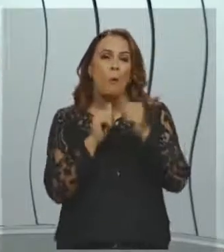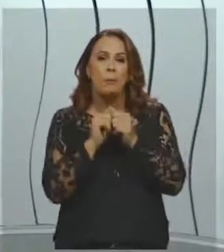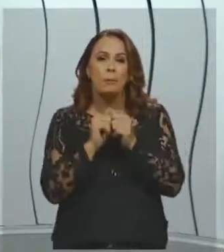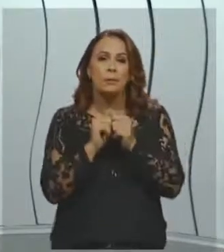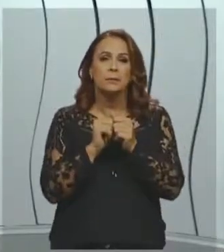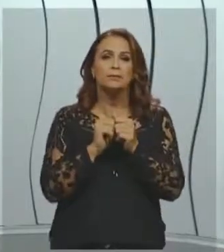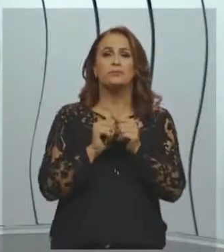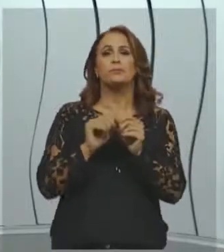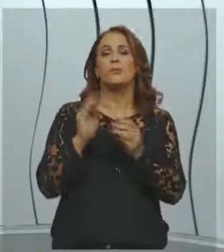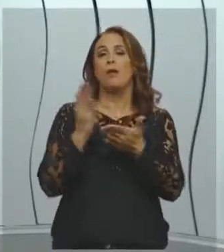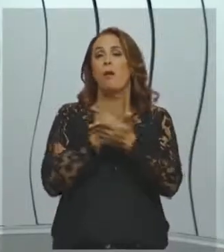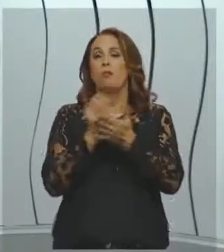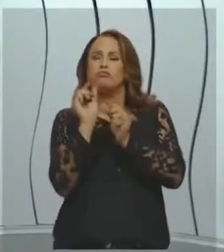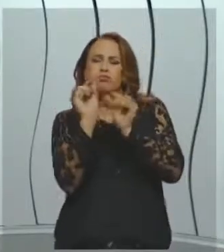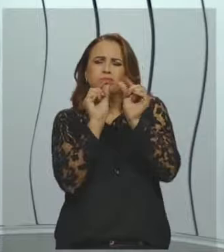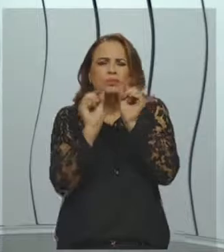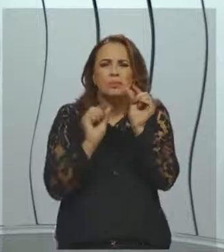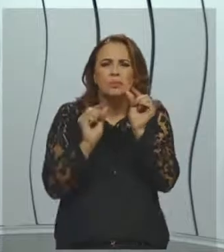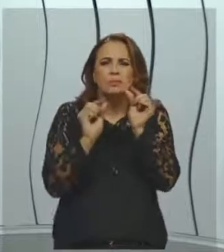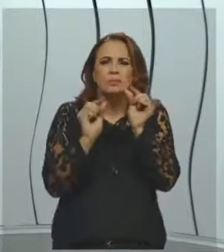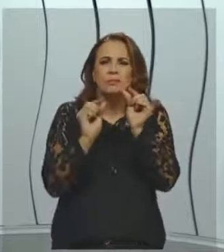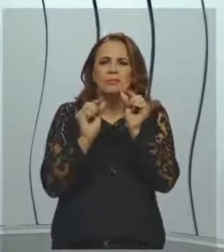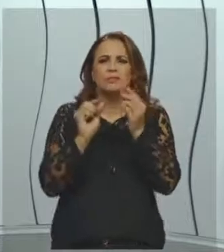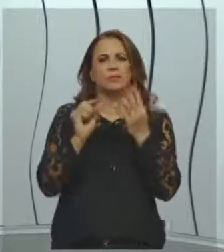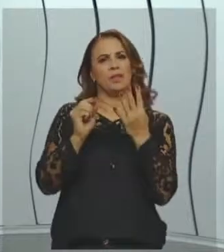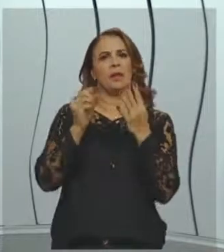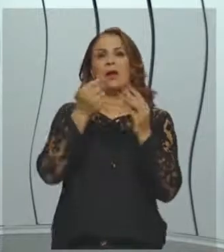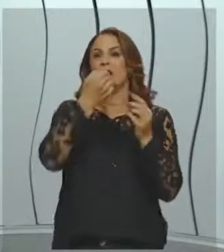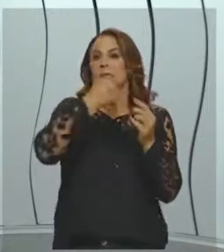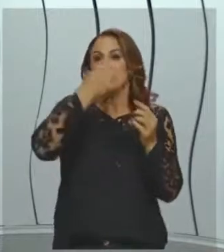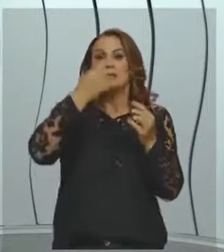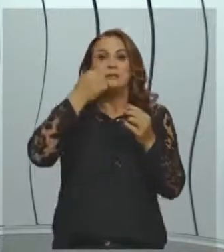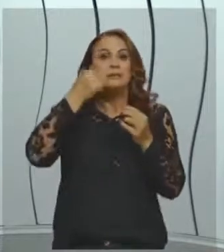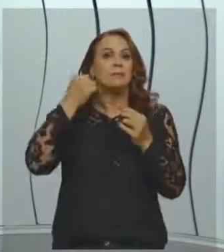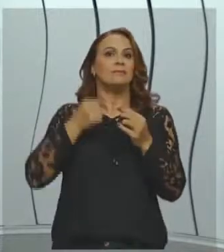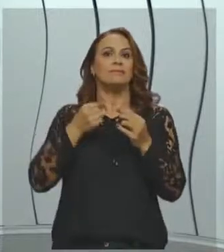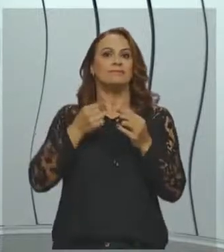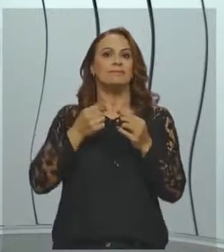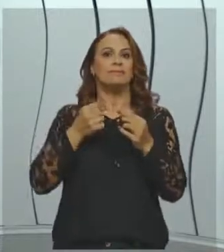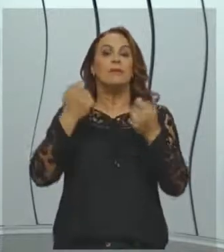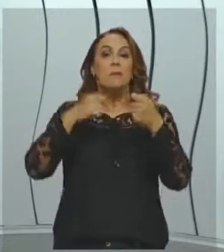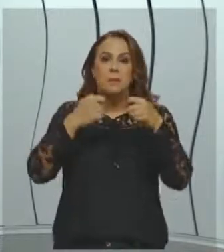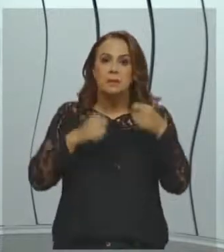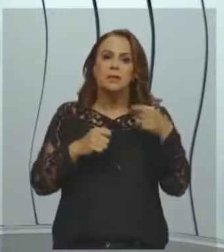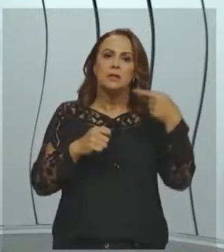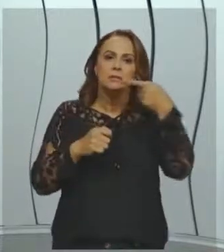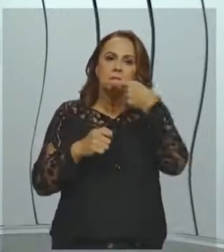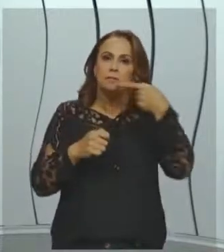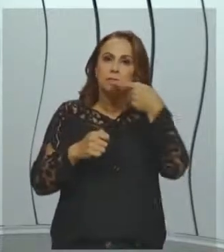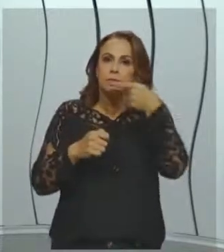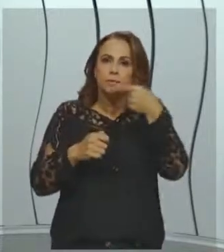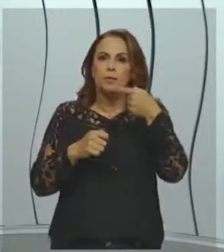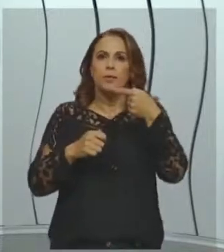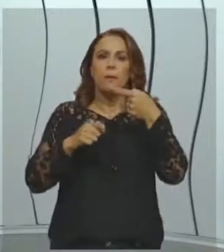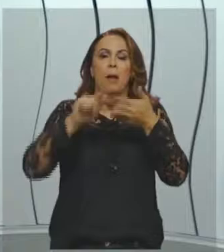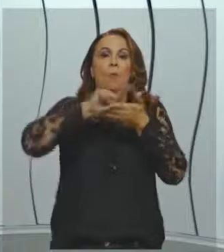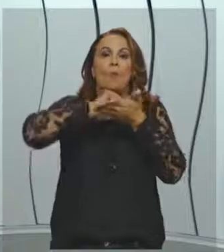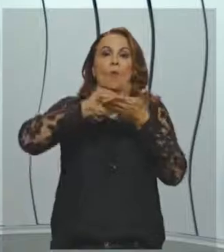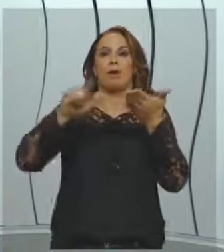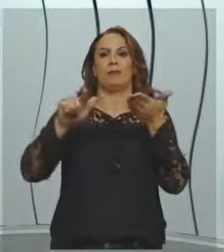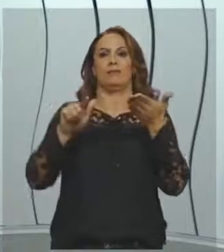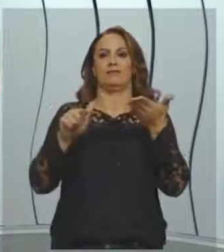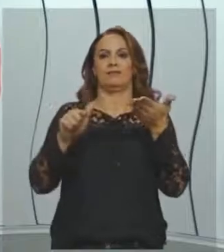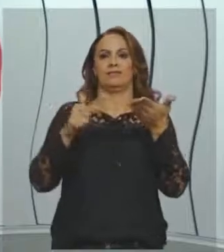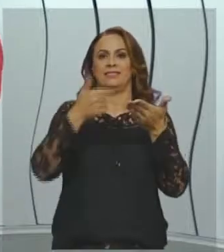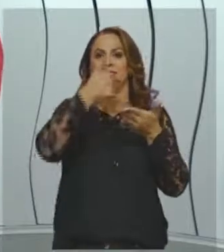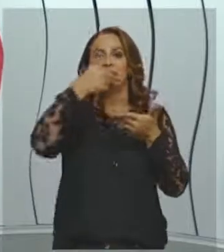necessária a escovação, para que retire esses resíduos alimentares dos dentes. Se você não